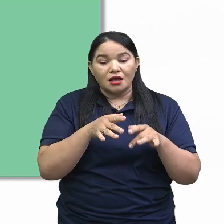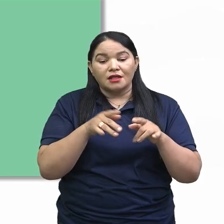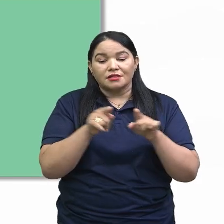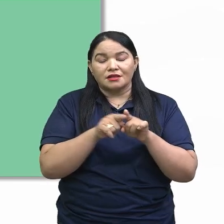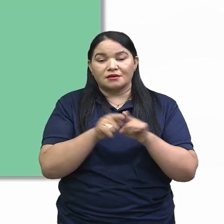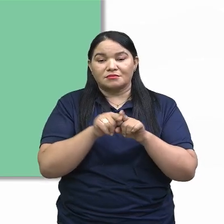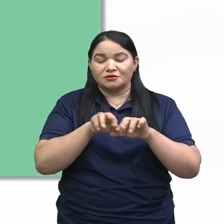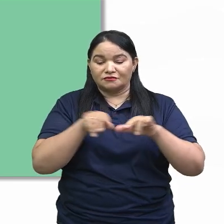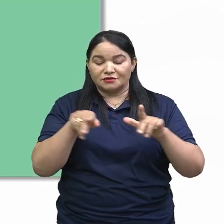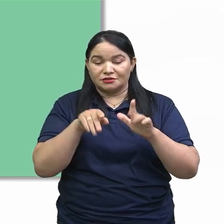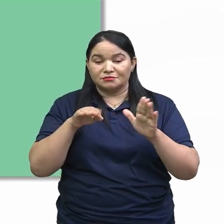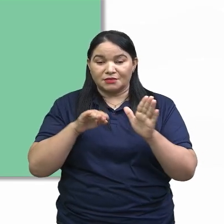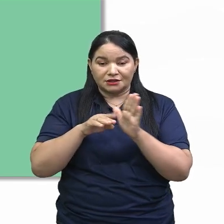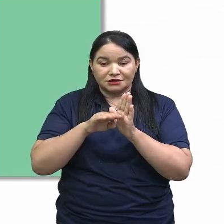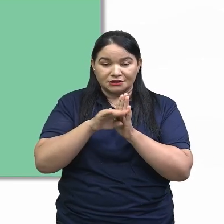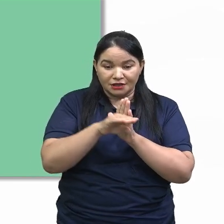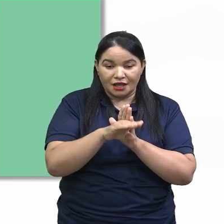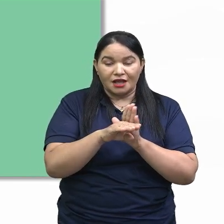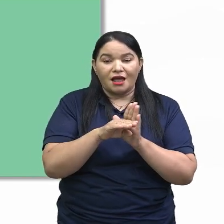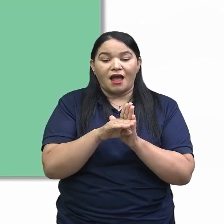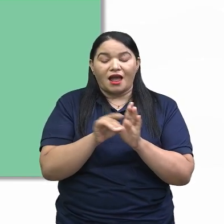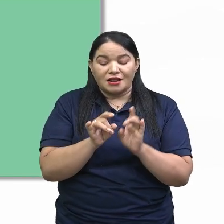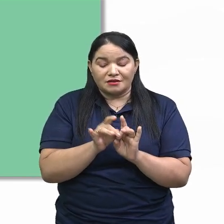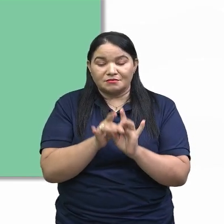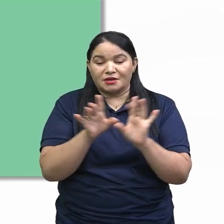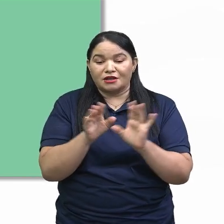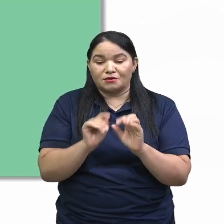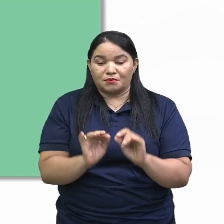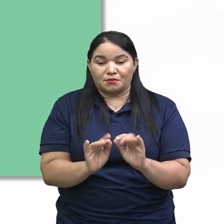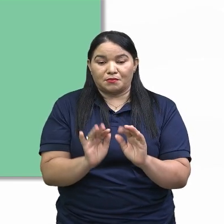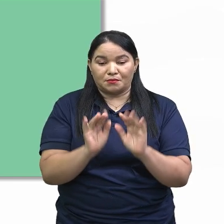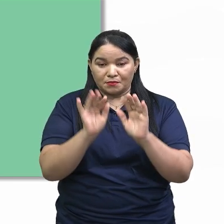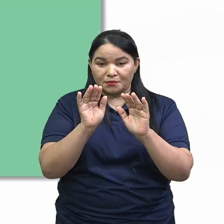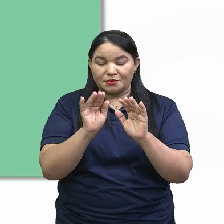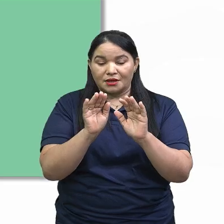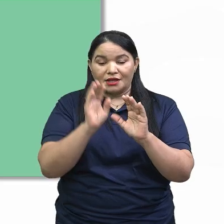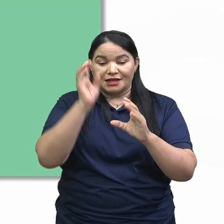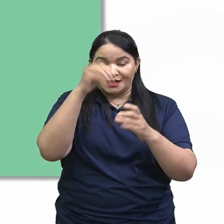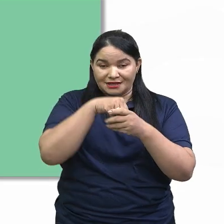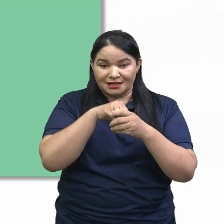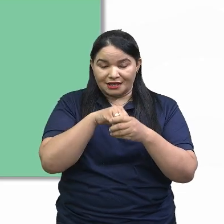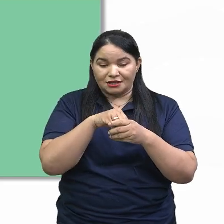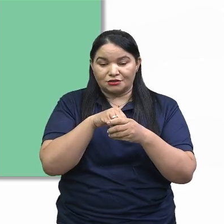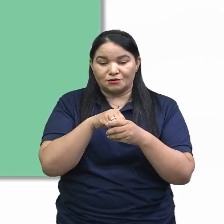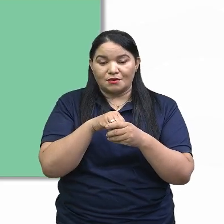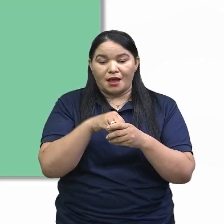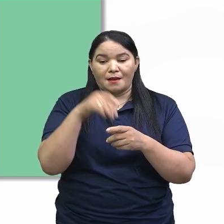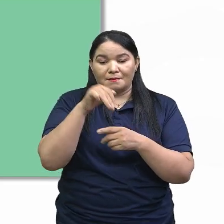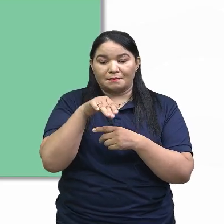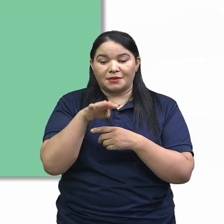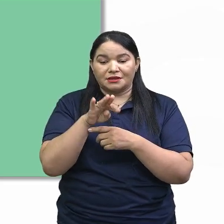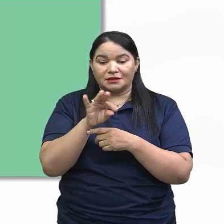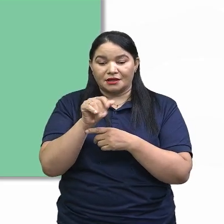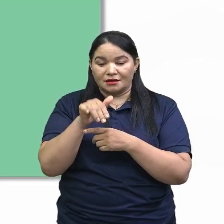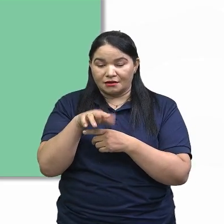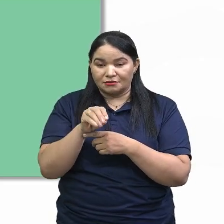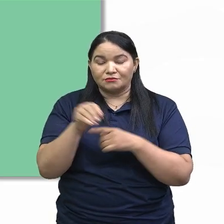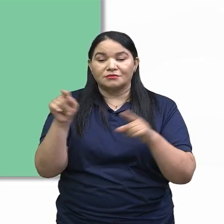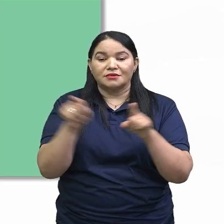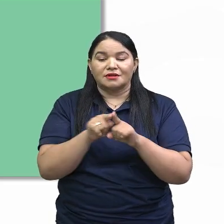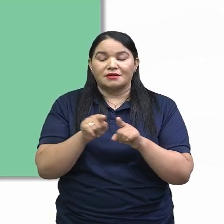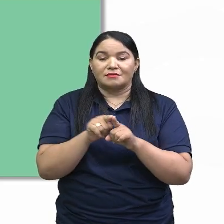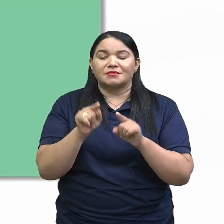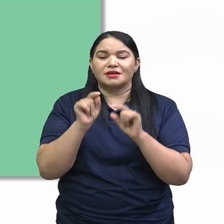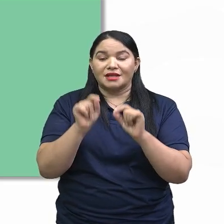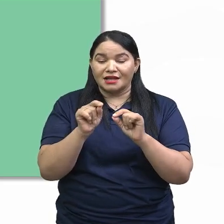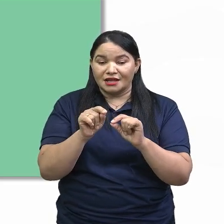algumas bactérias, ocorre a liberação de um gás, que é o gás metano. Então, esse gás metano,